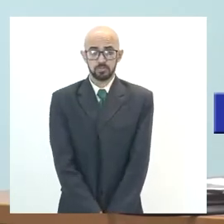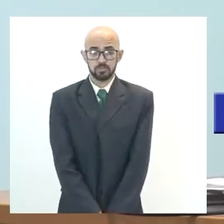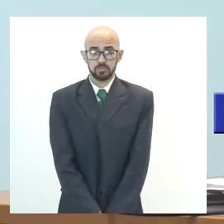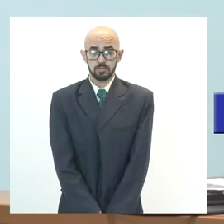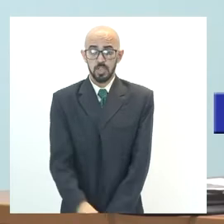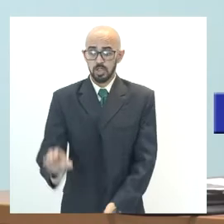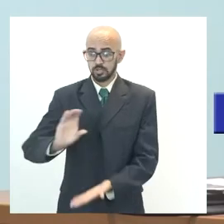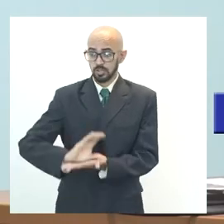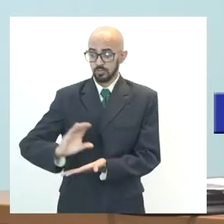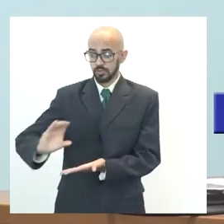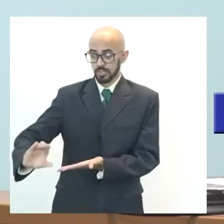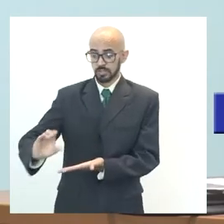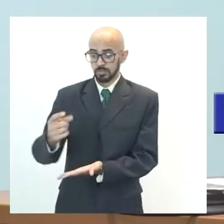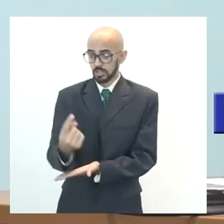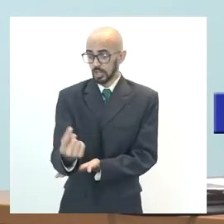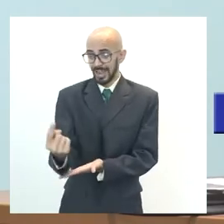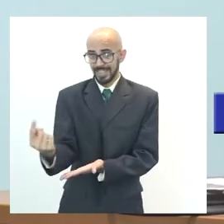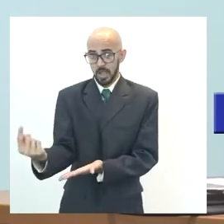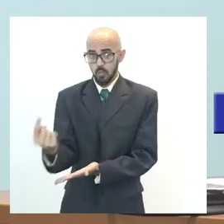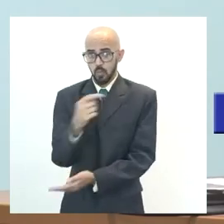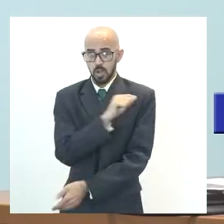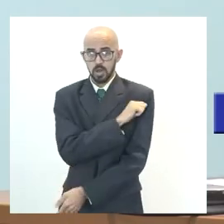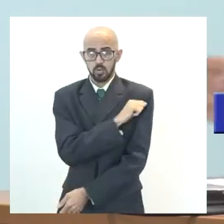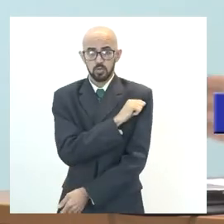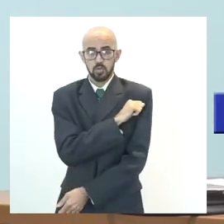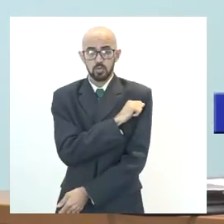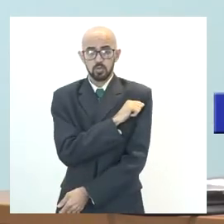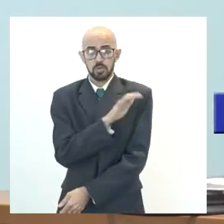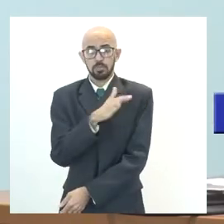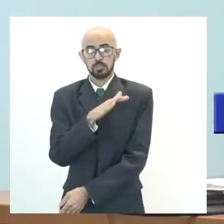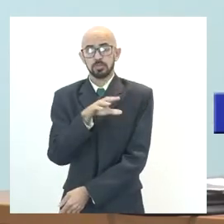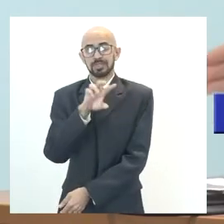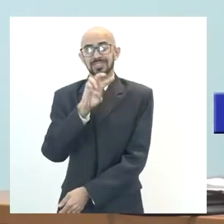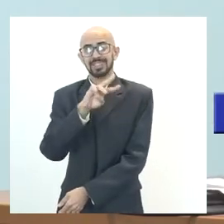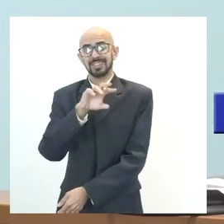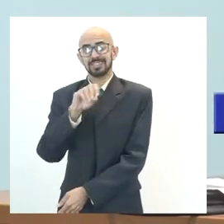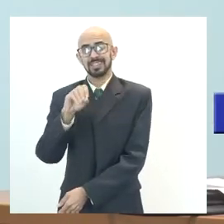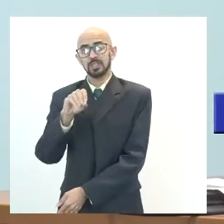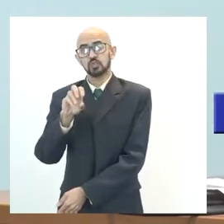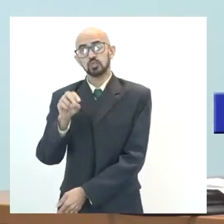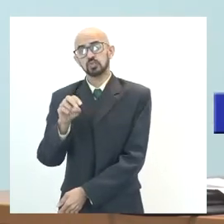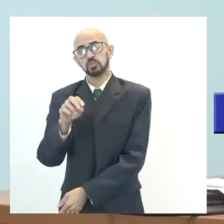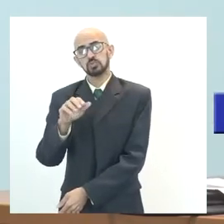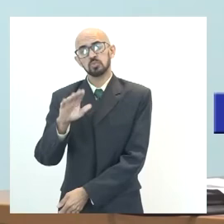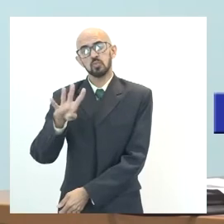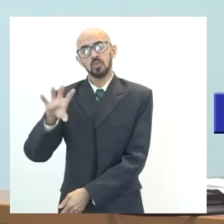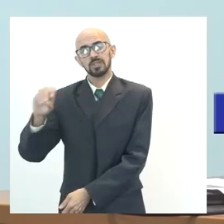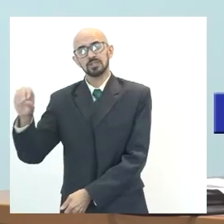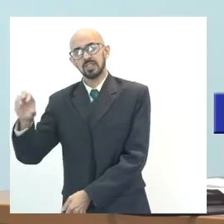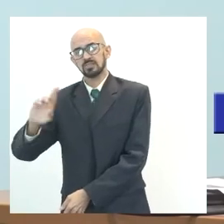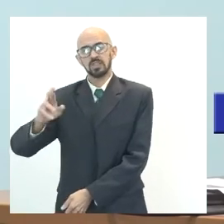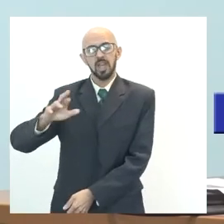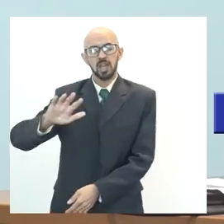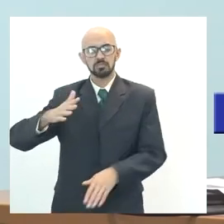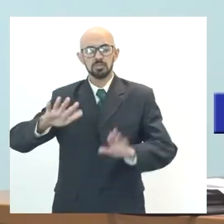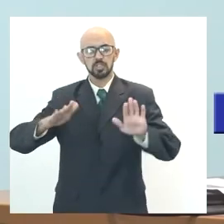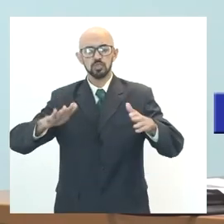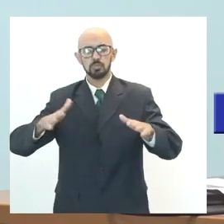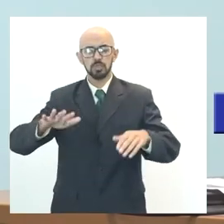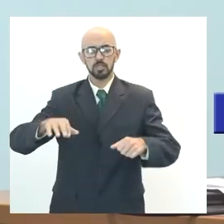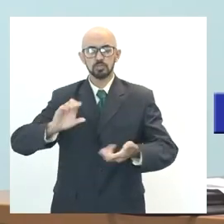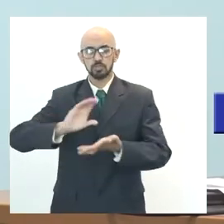per capita de cada um desses alunos entre 300 e 400 reais é um investimento é público